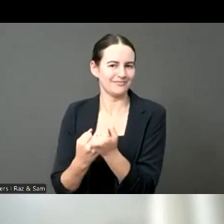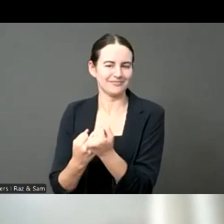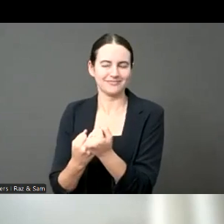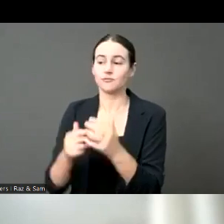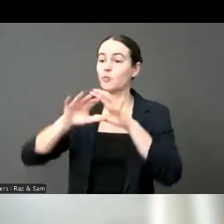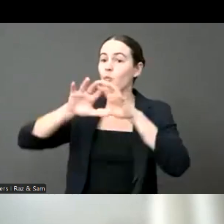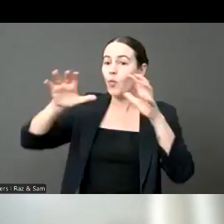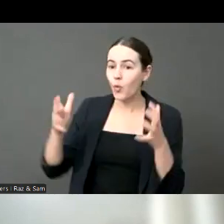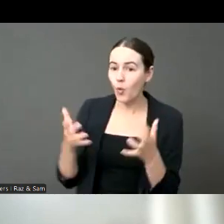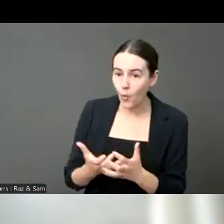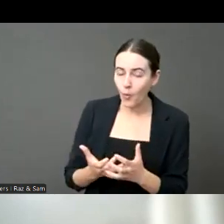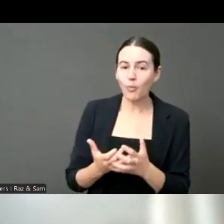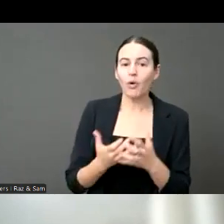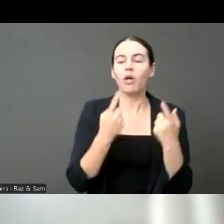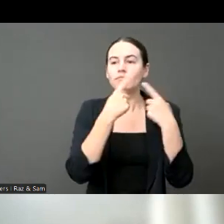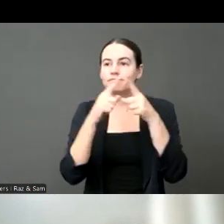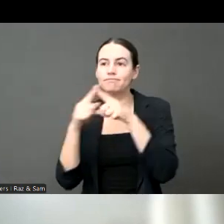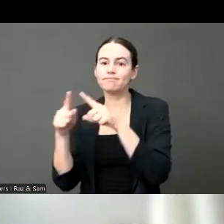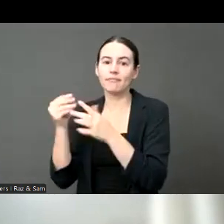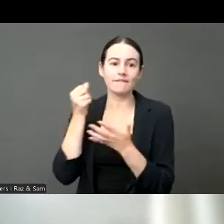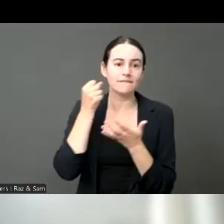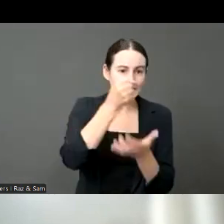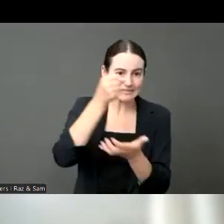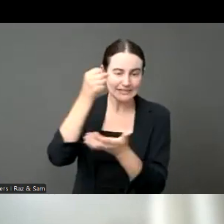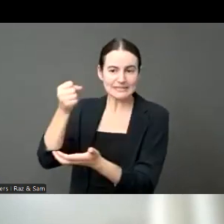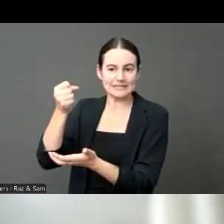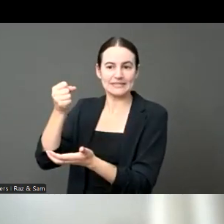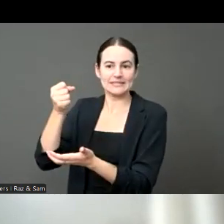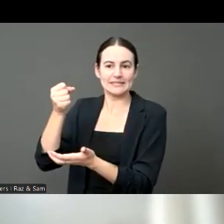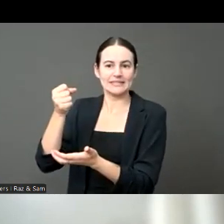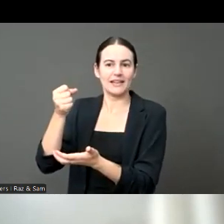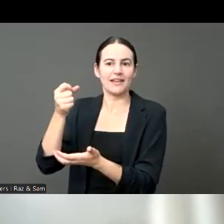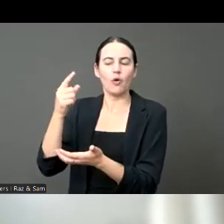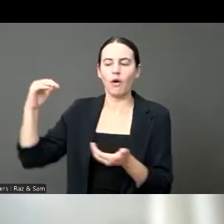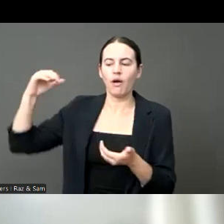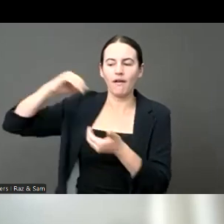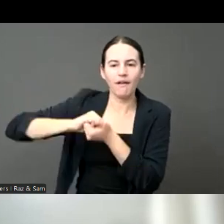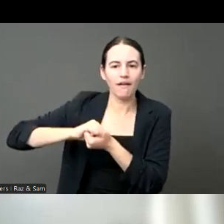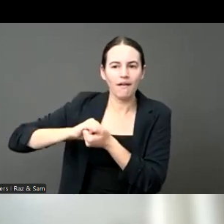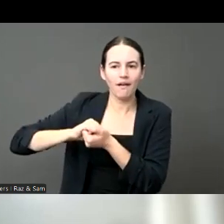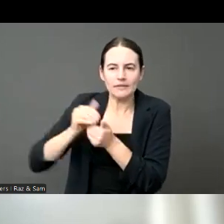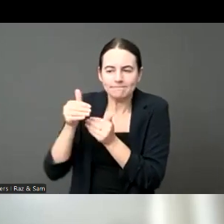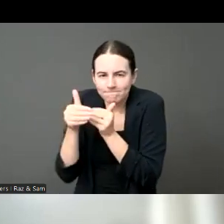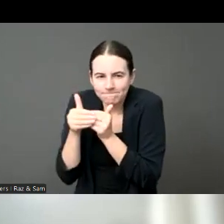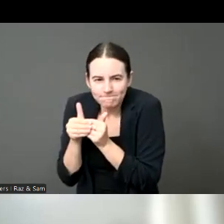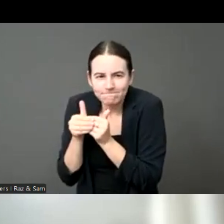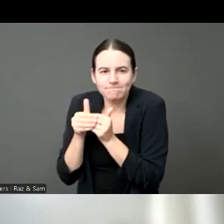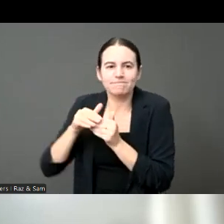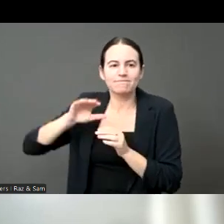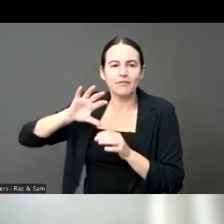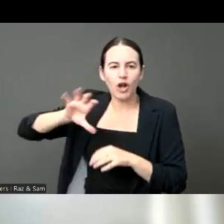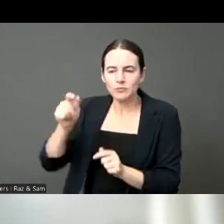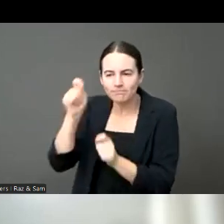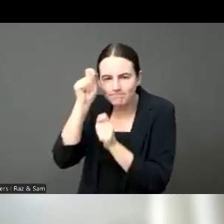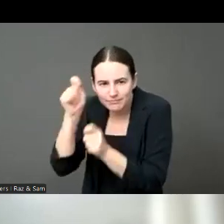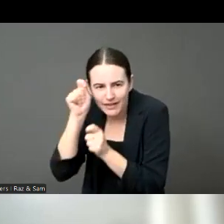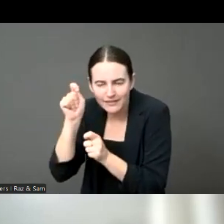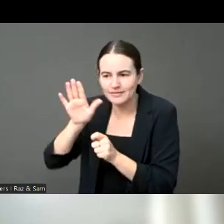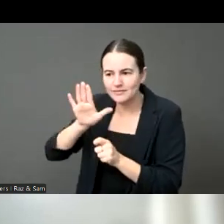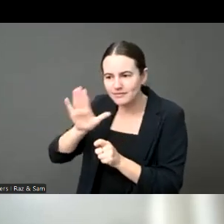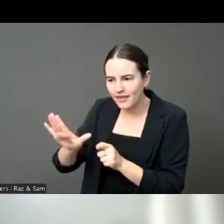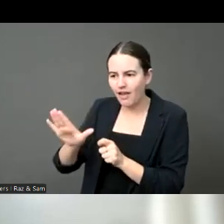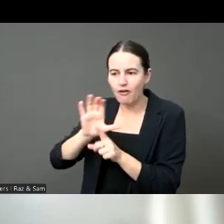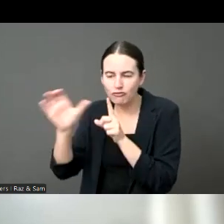mas como dar-lhes apoio? Quais são as campanhas, como eles vão agir? Então, vai depender também muito do esforço que